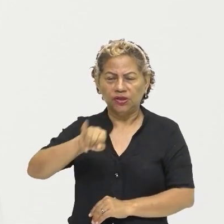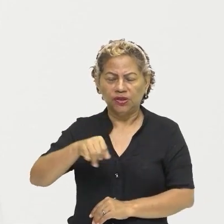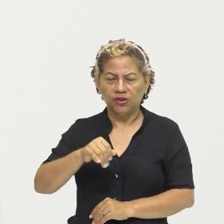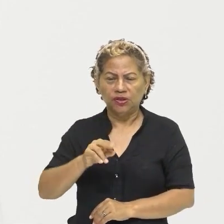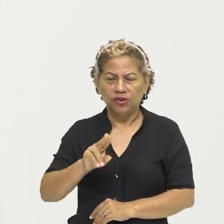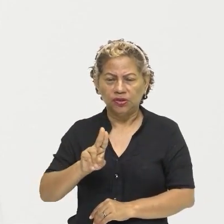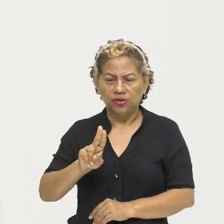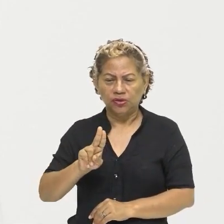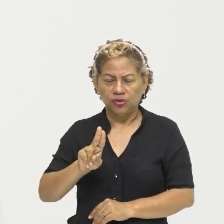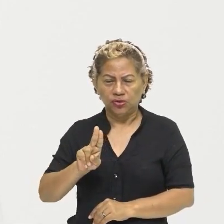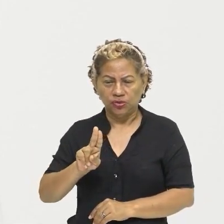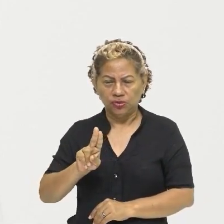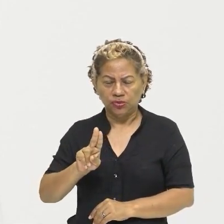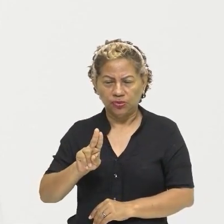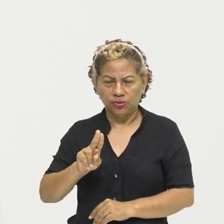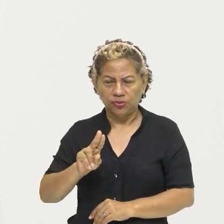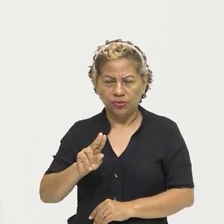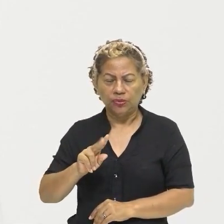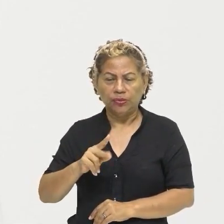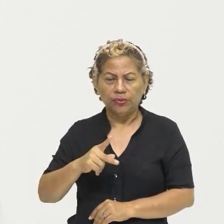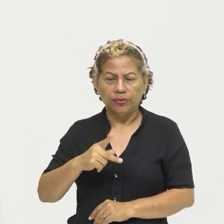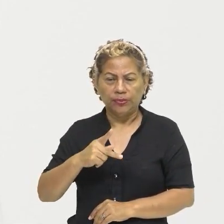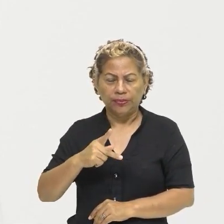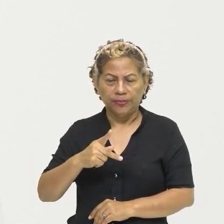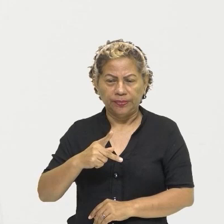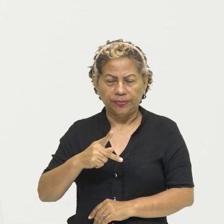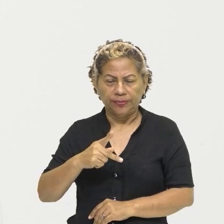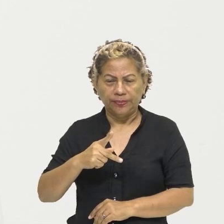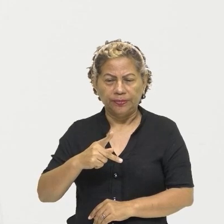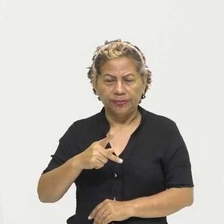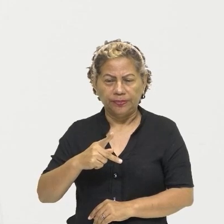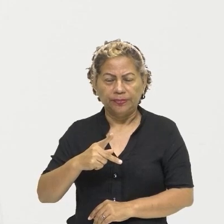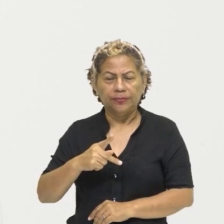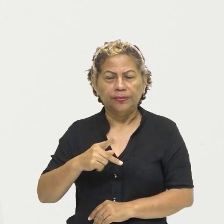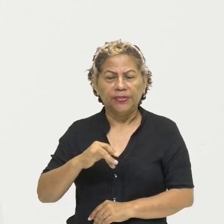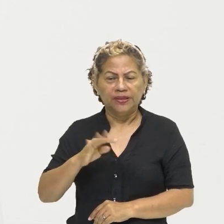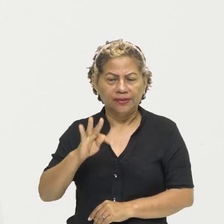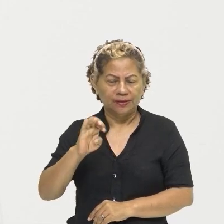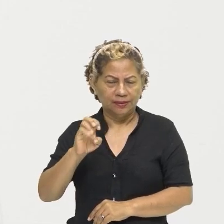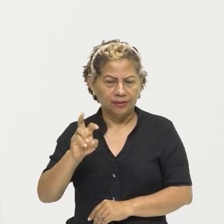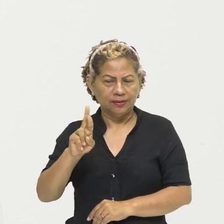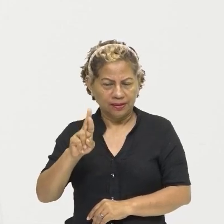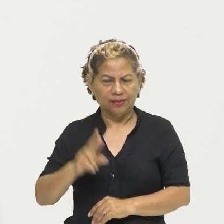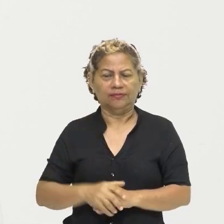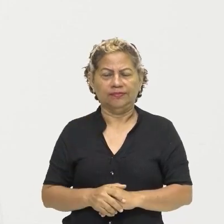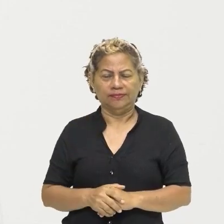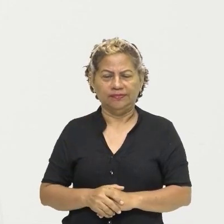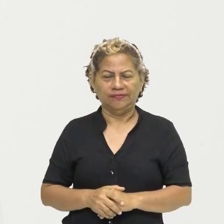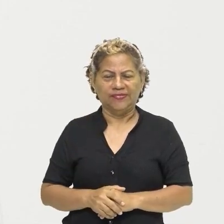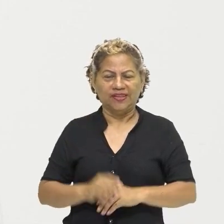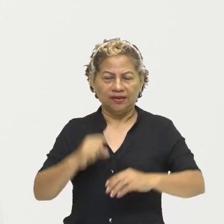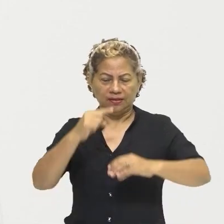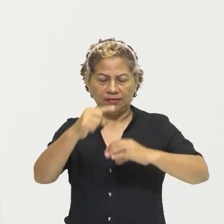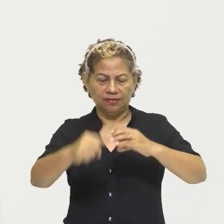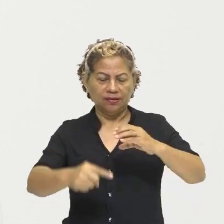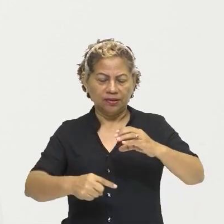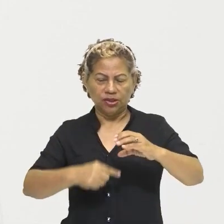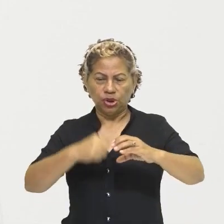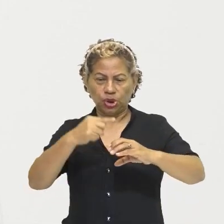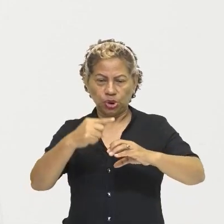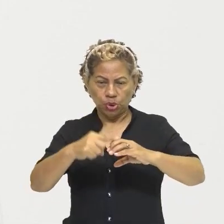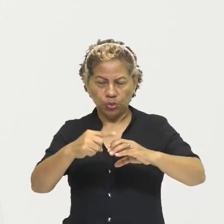variável, TJ. O período da Terra é conhecido, é 1 ano, é o tempo que a Terra leva para dar uma volta no